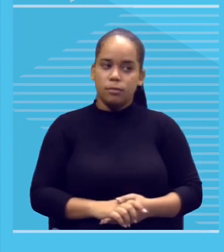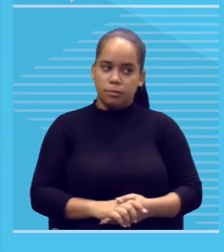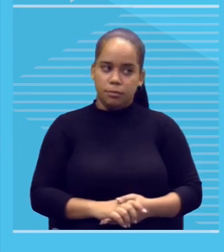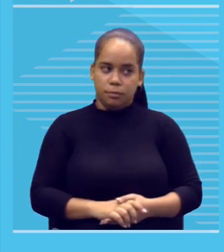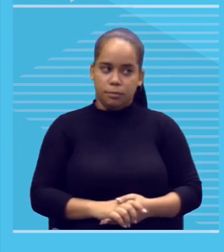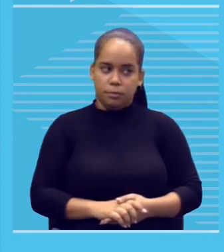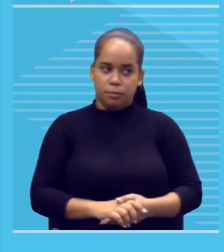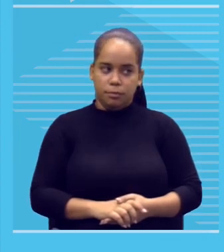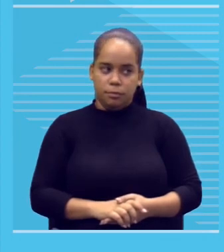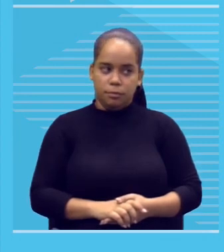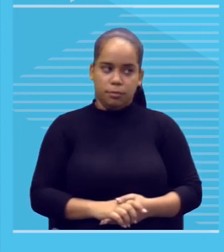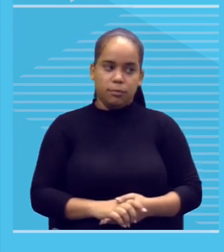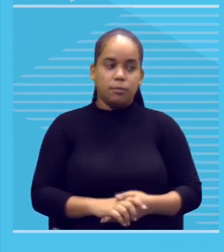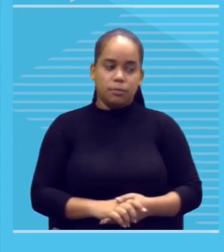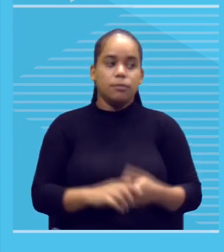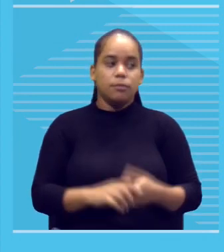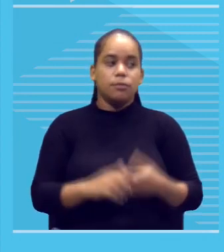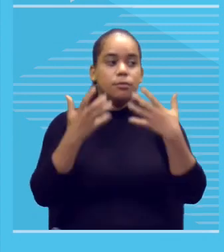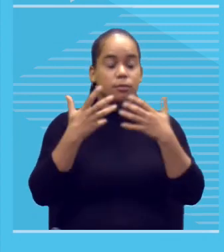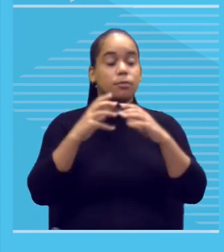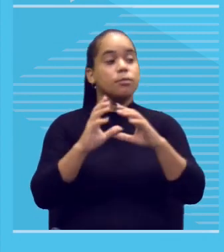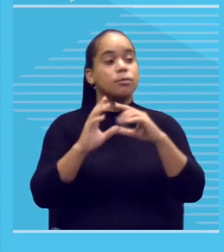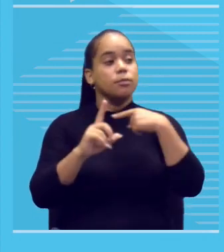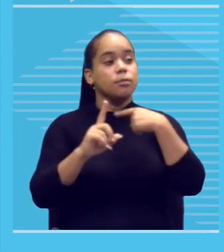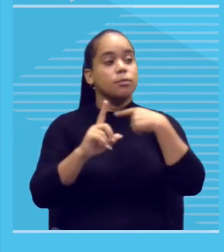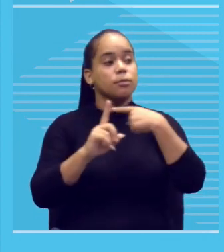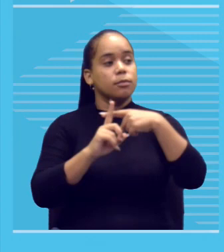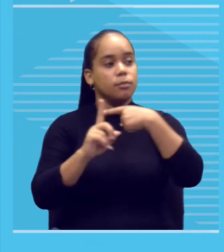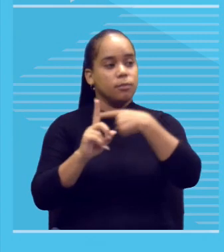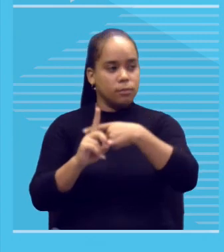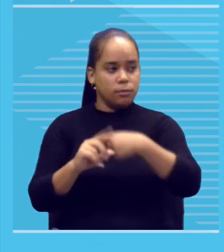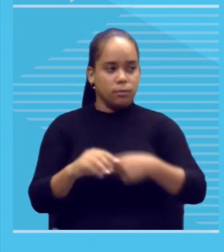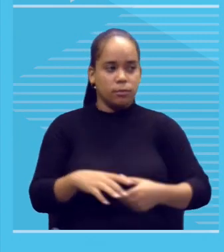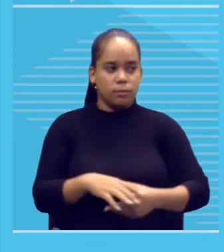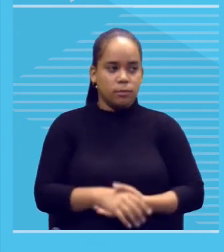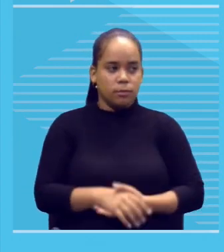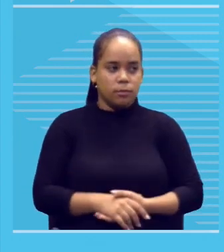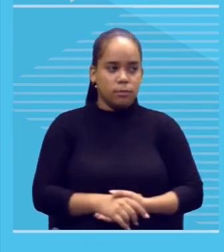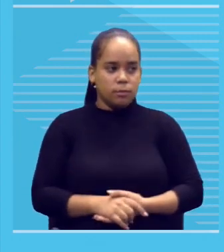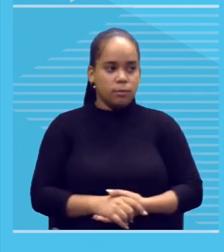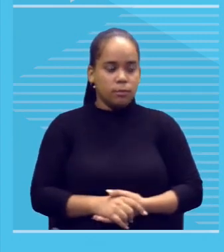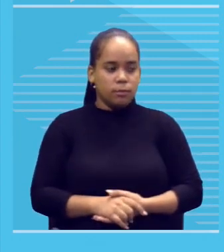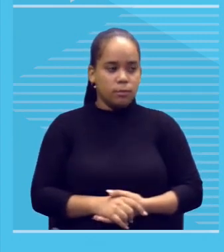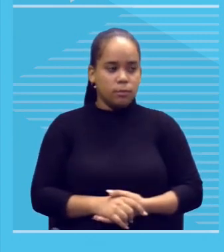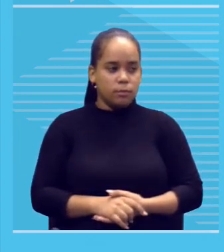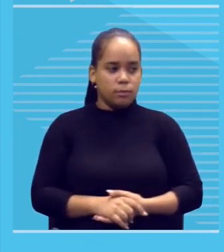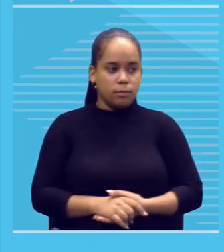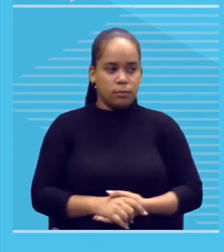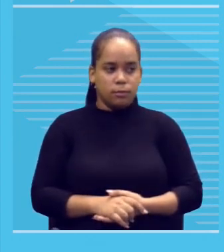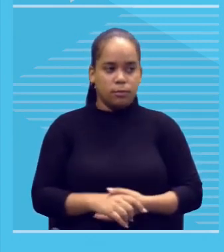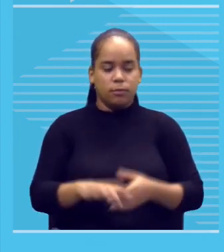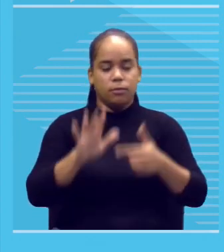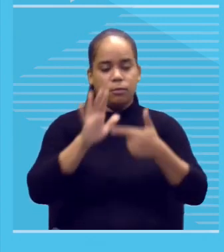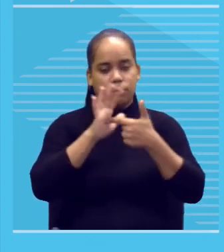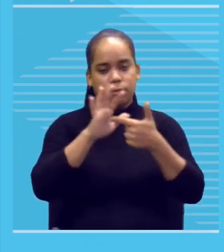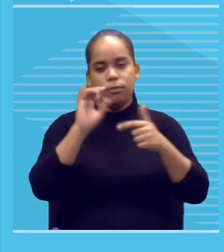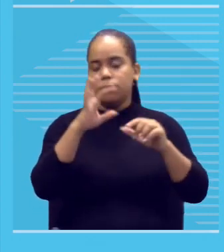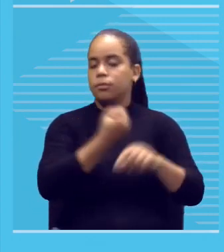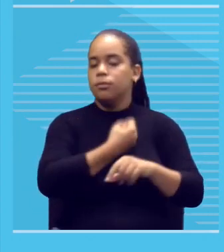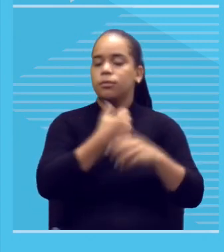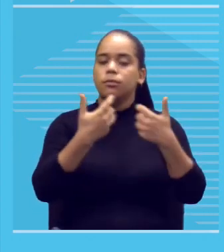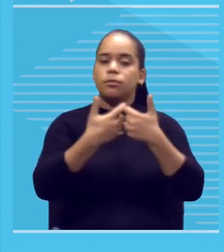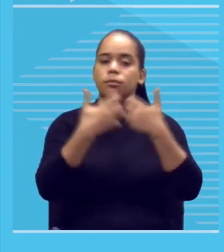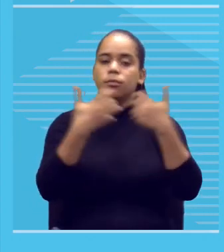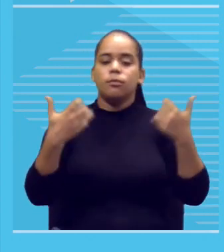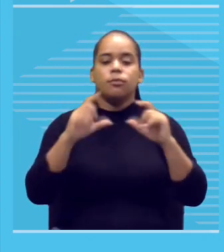né Aí ele quer a soma né ele quer a soma né a gente representou só os três números separados a